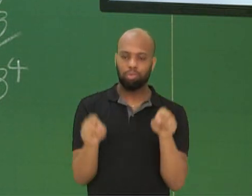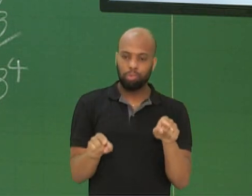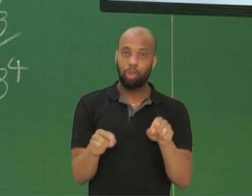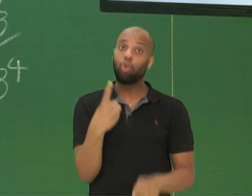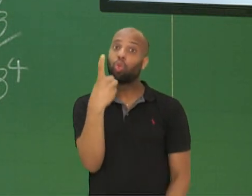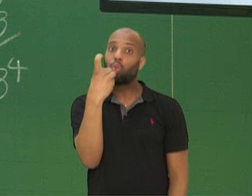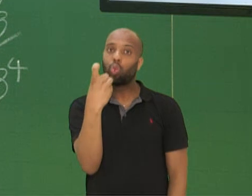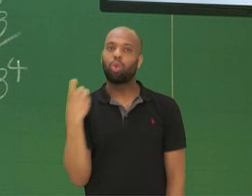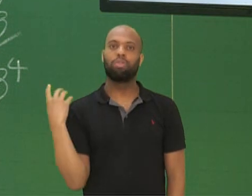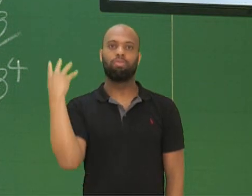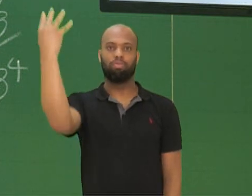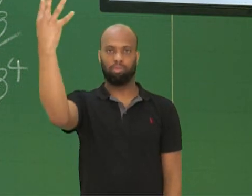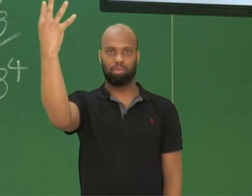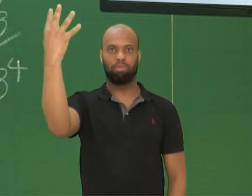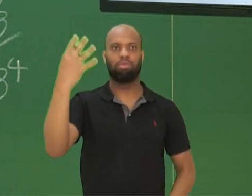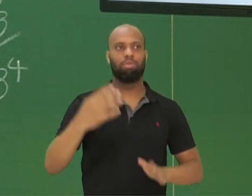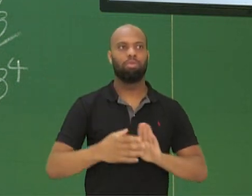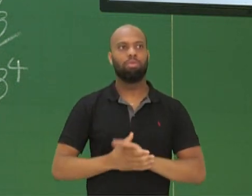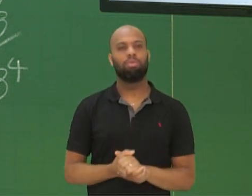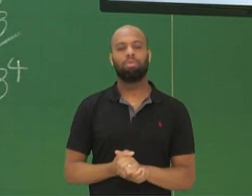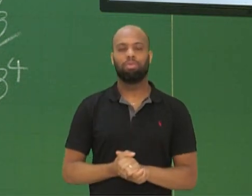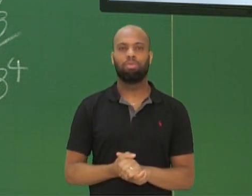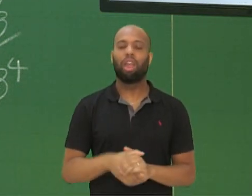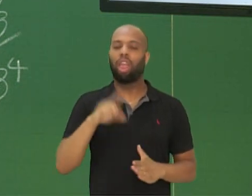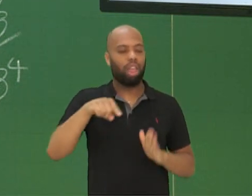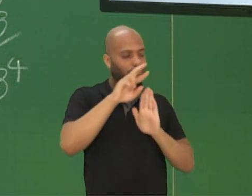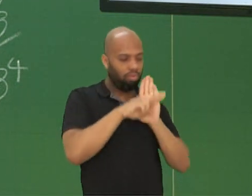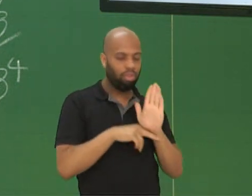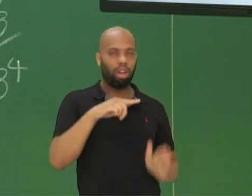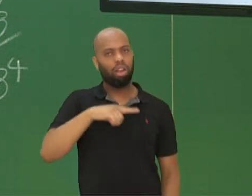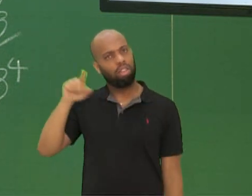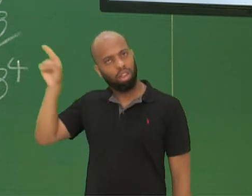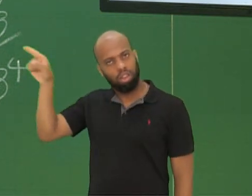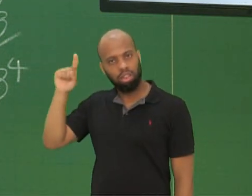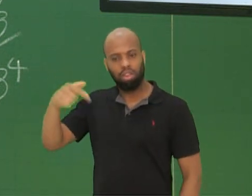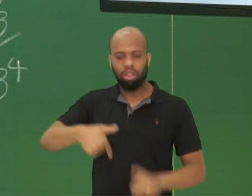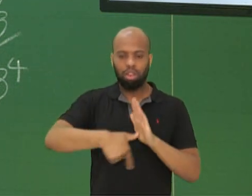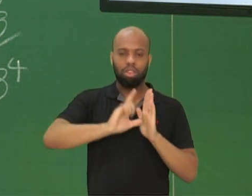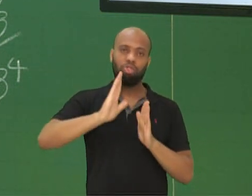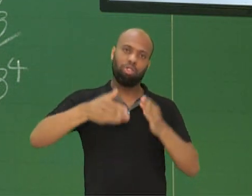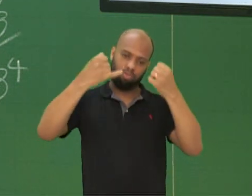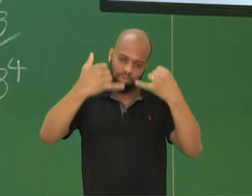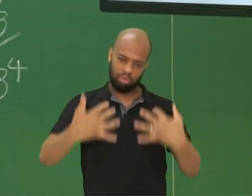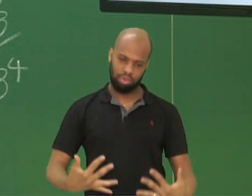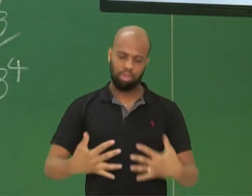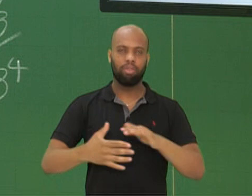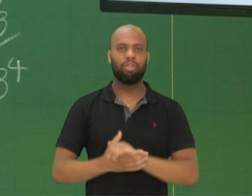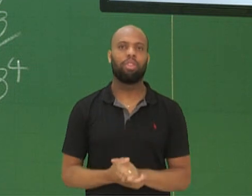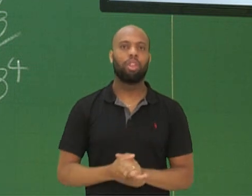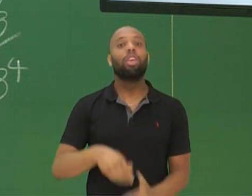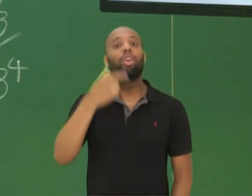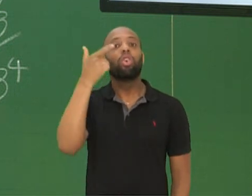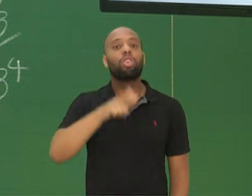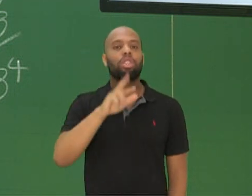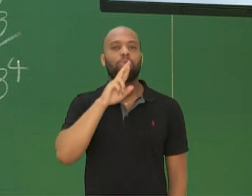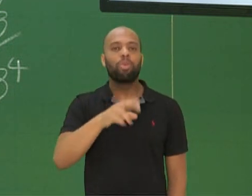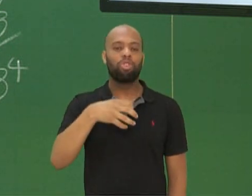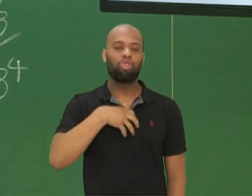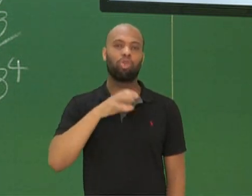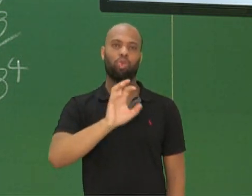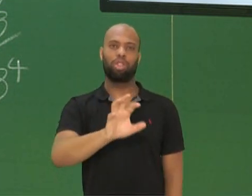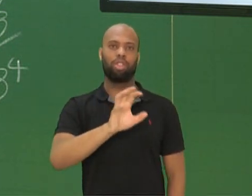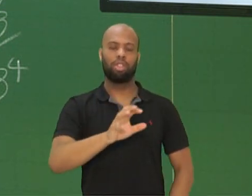Ok? Essa divisão de potências de mesmo expoente. É a mesma coisa